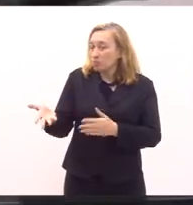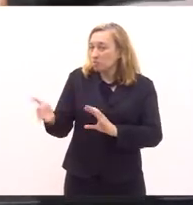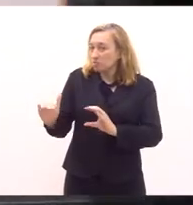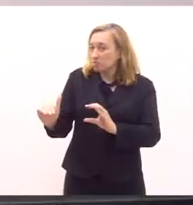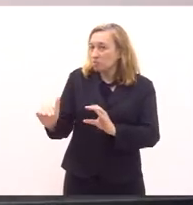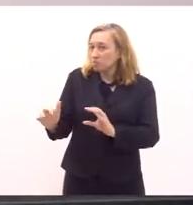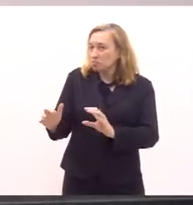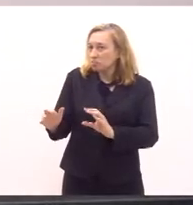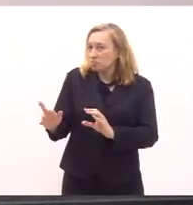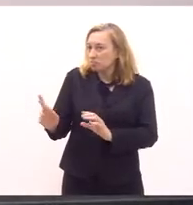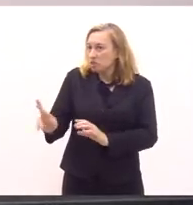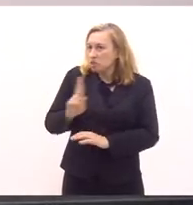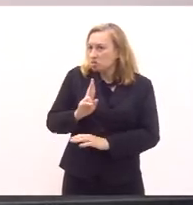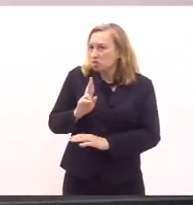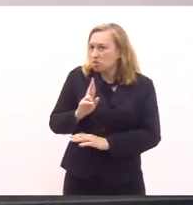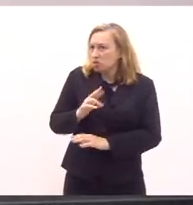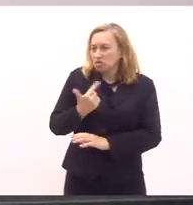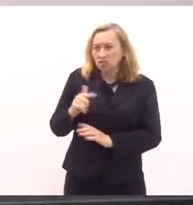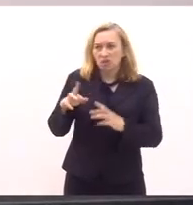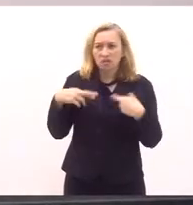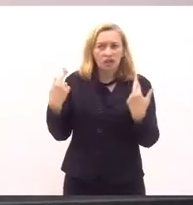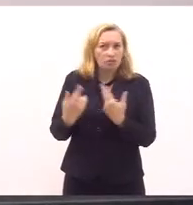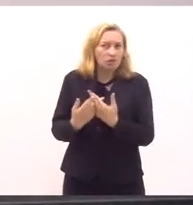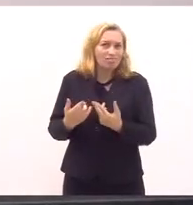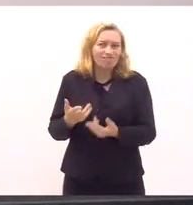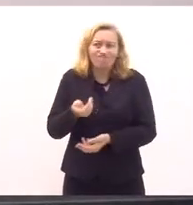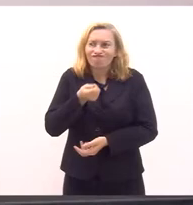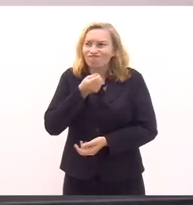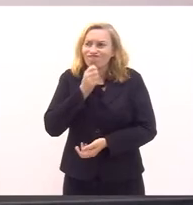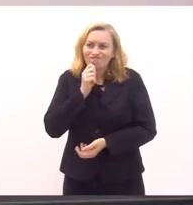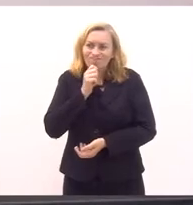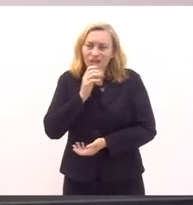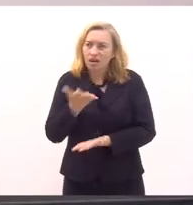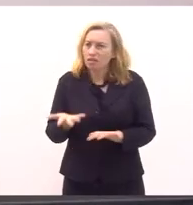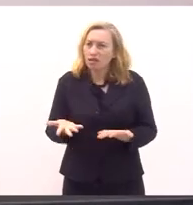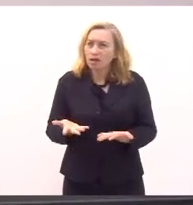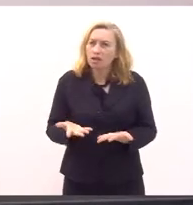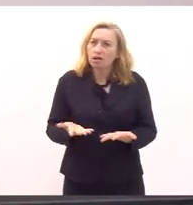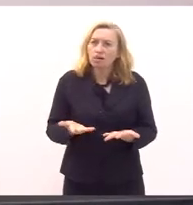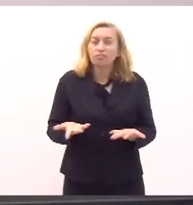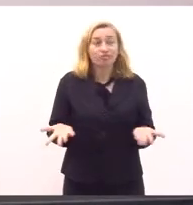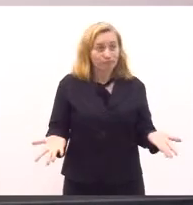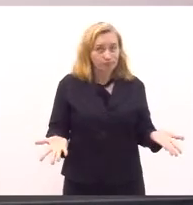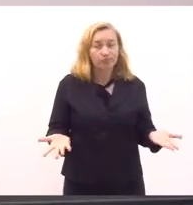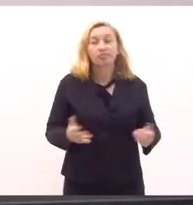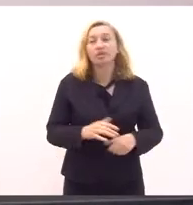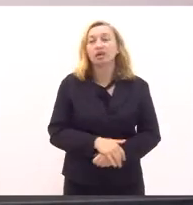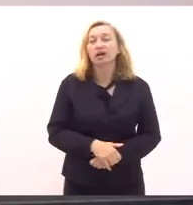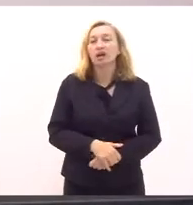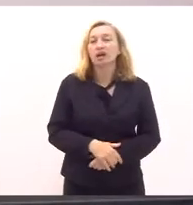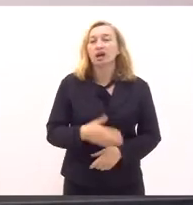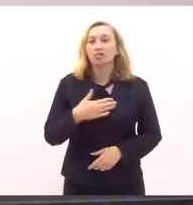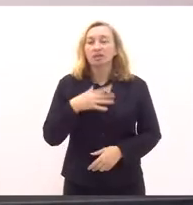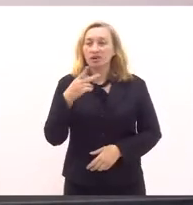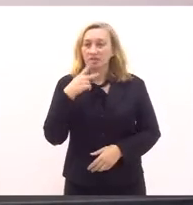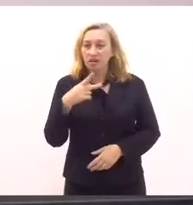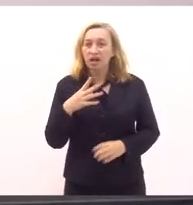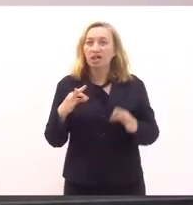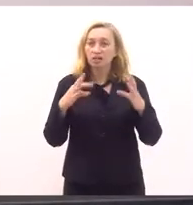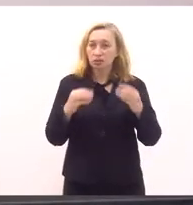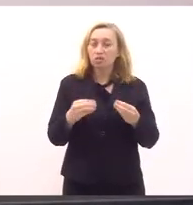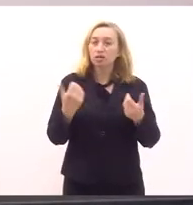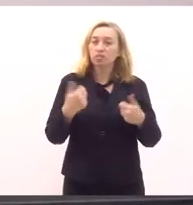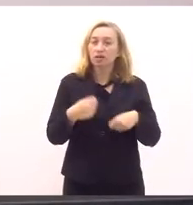retorno daquela reunião. Nenhuma. Então, é onde que eu digo que a conversa é com a Lourenço. Então, a minha fala em cima disso, nós